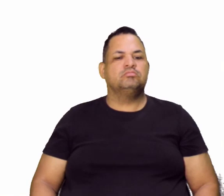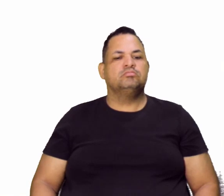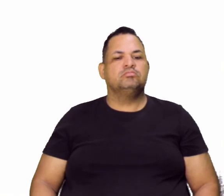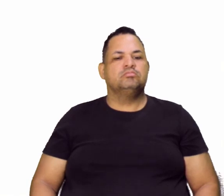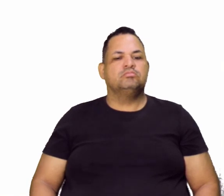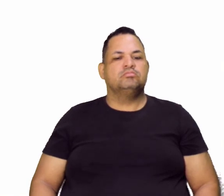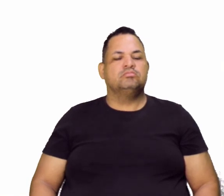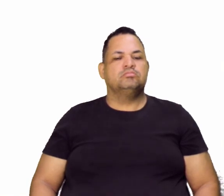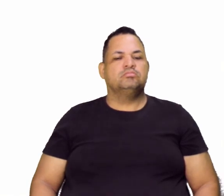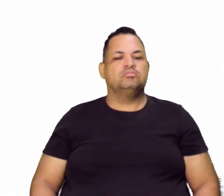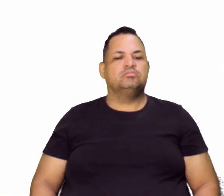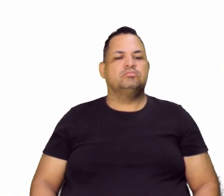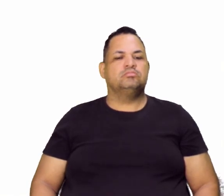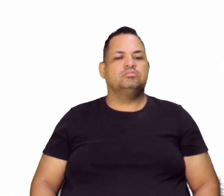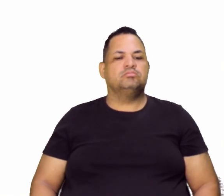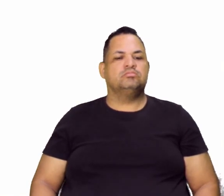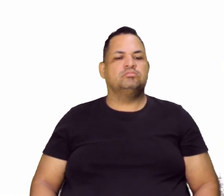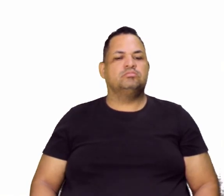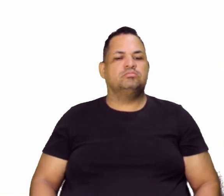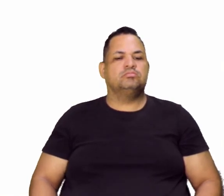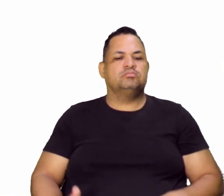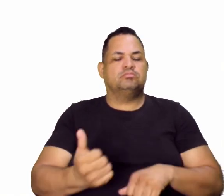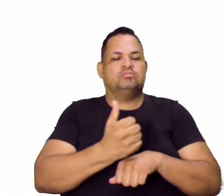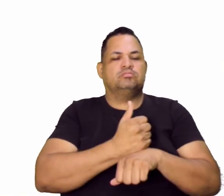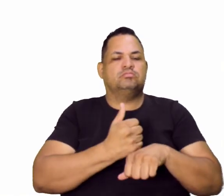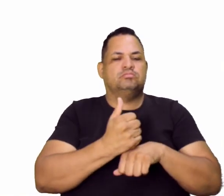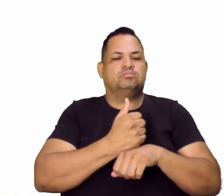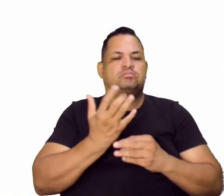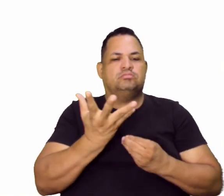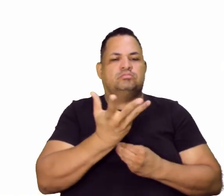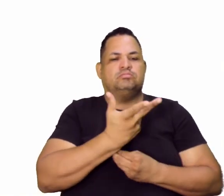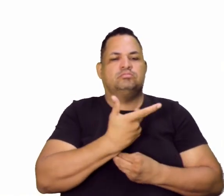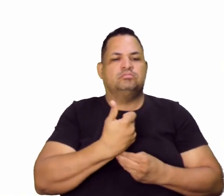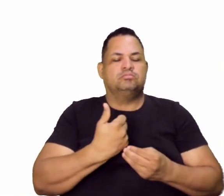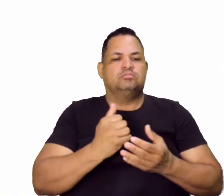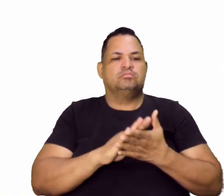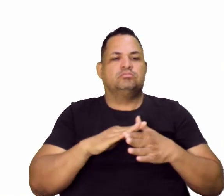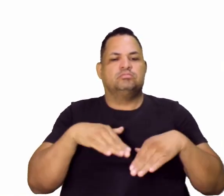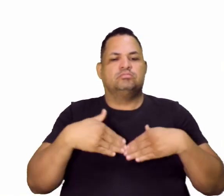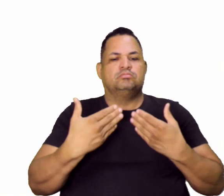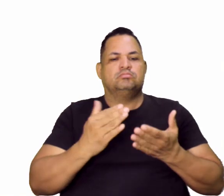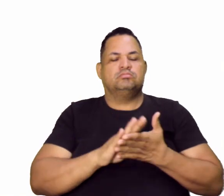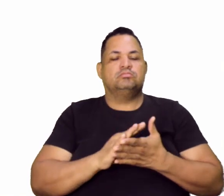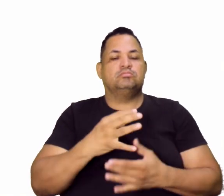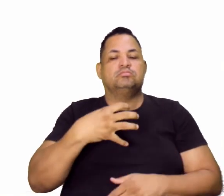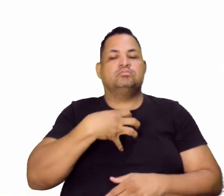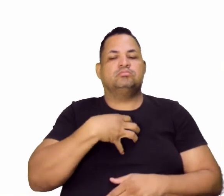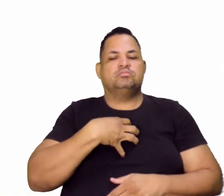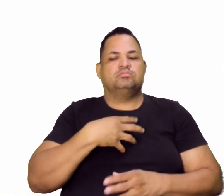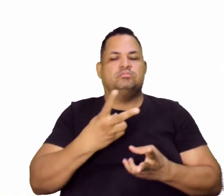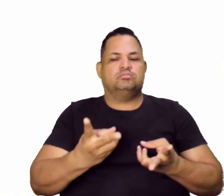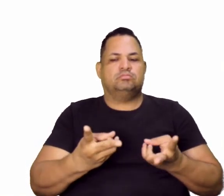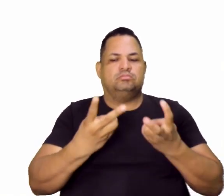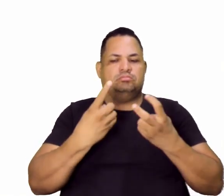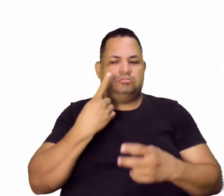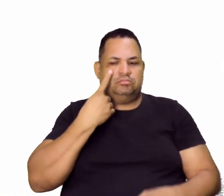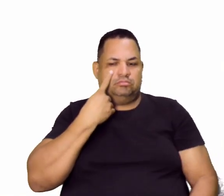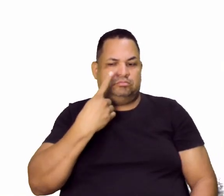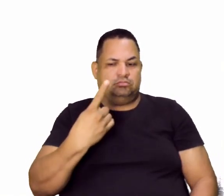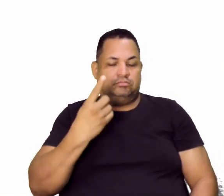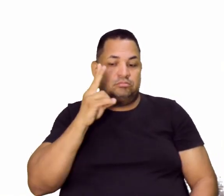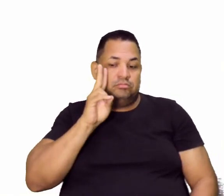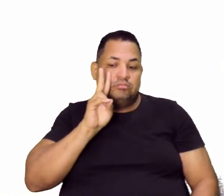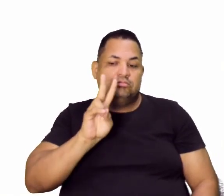a artista, né, que fez a obra. E aí, quais as primeiras impressões que nós temos,